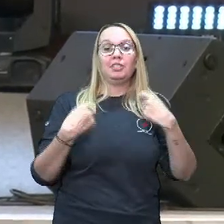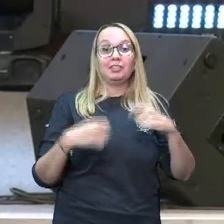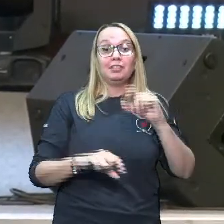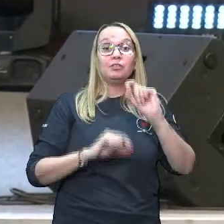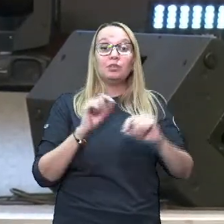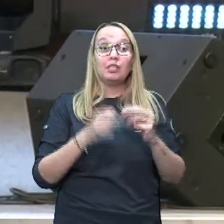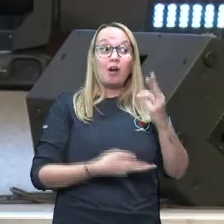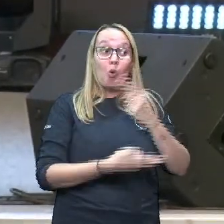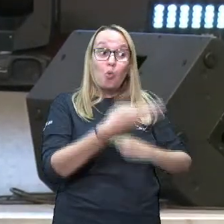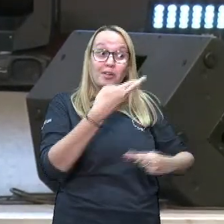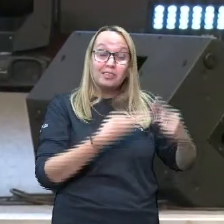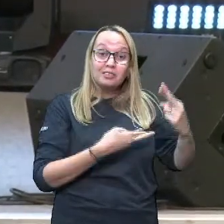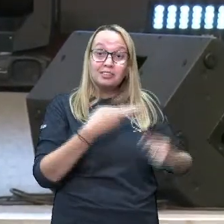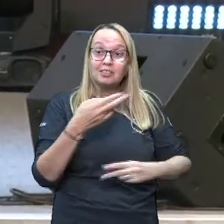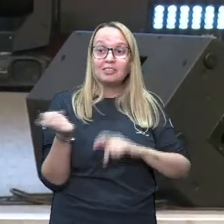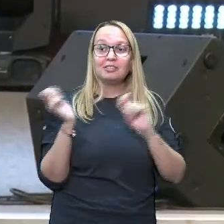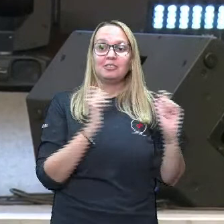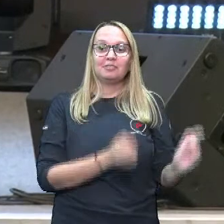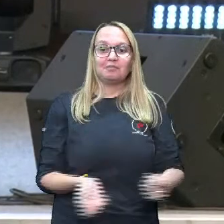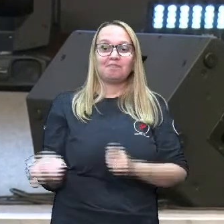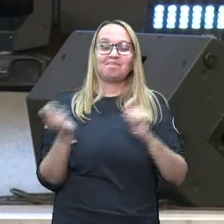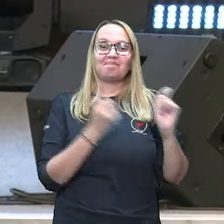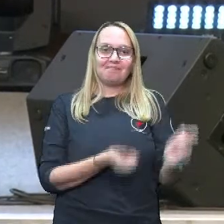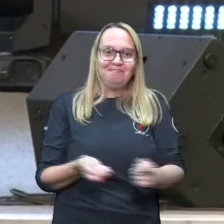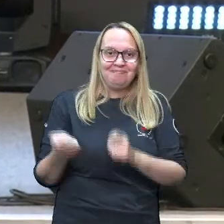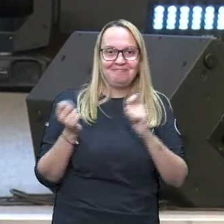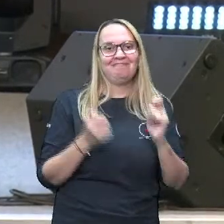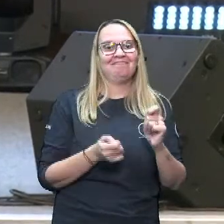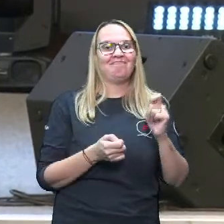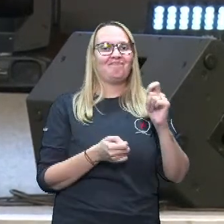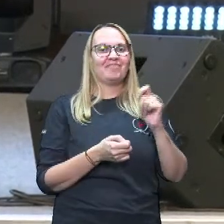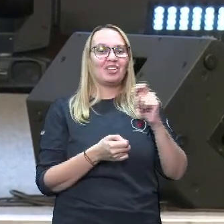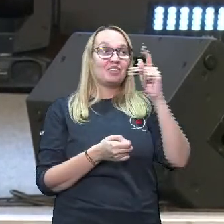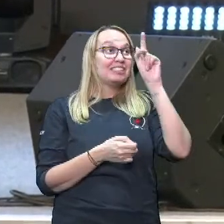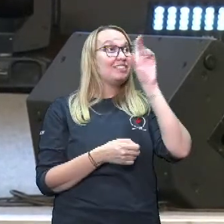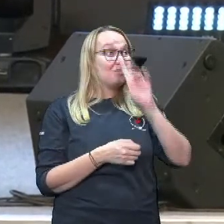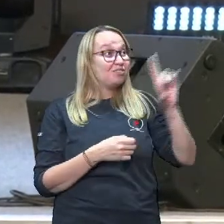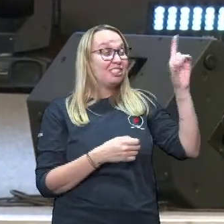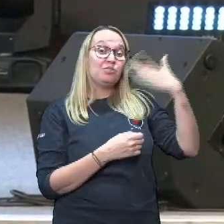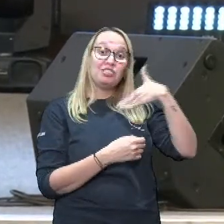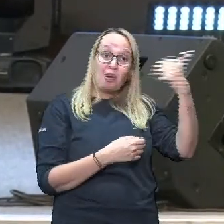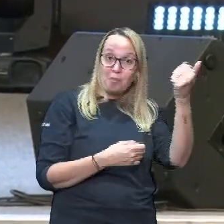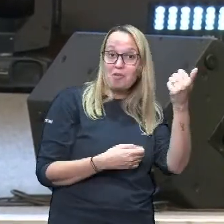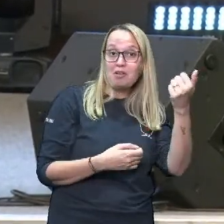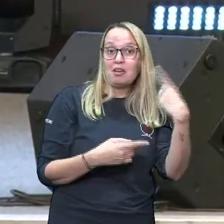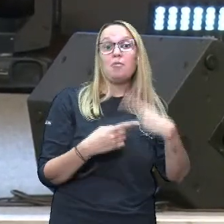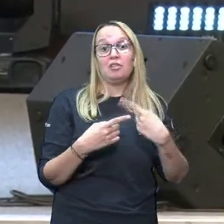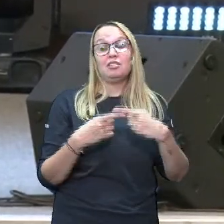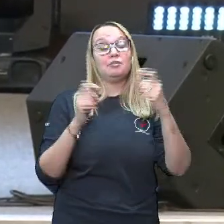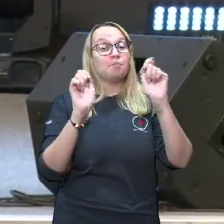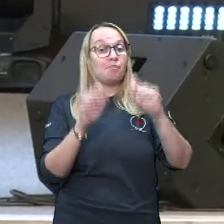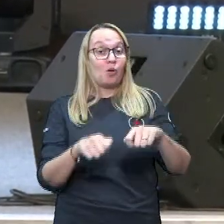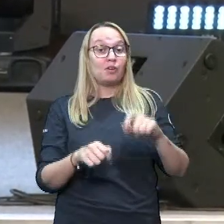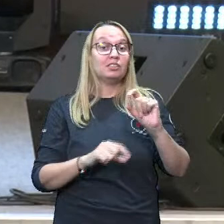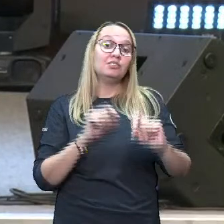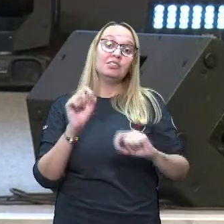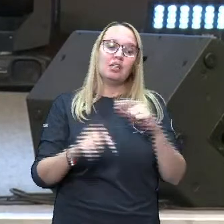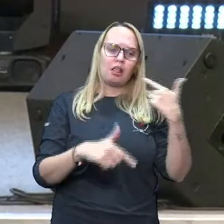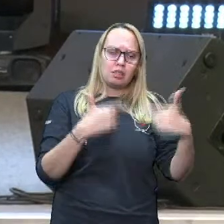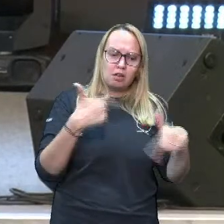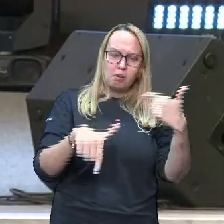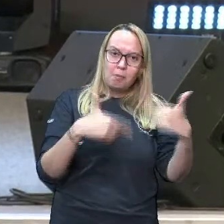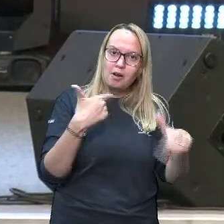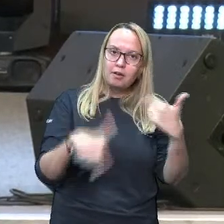relacionamento constante com quem chamou. Porque é possível, pastor Marquinhos, trabalhar para